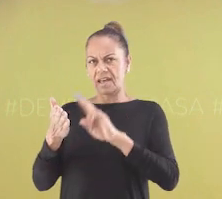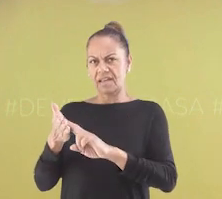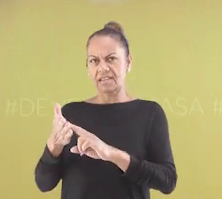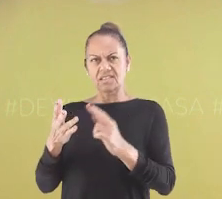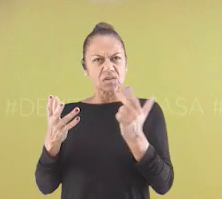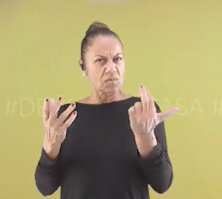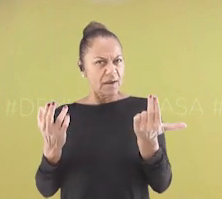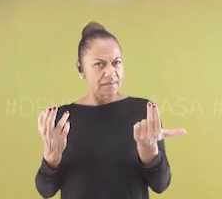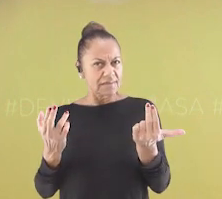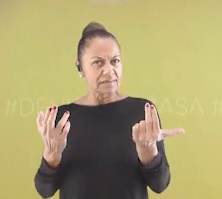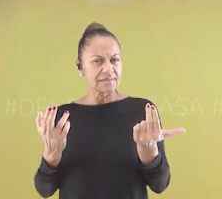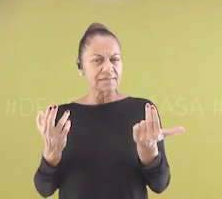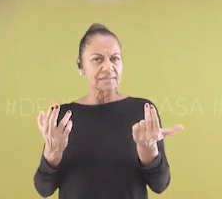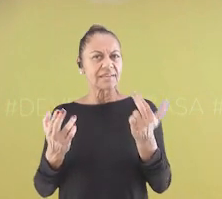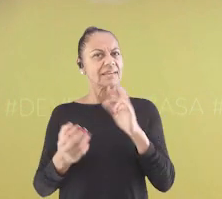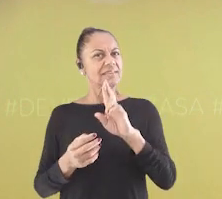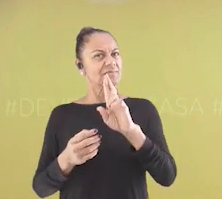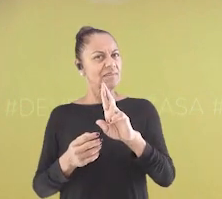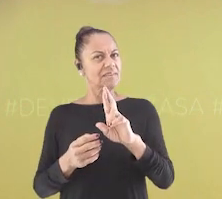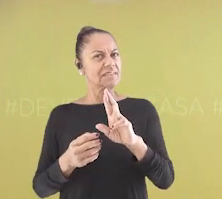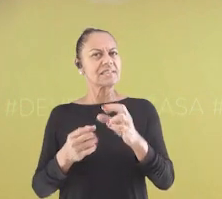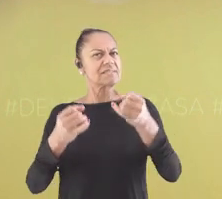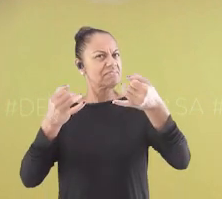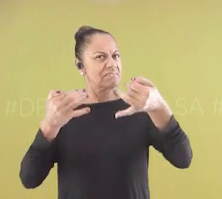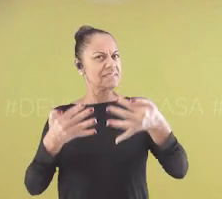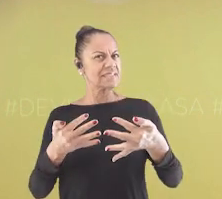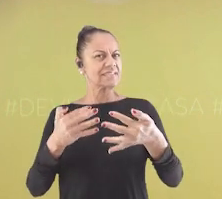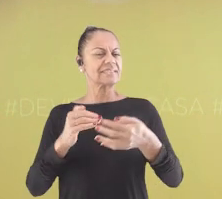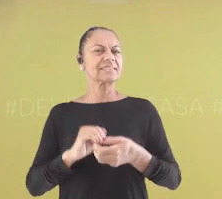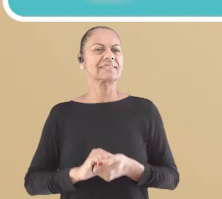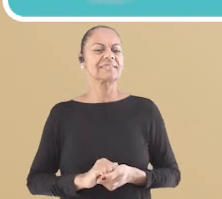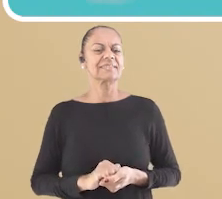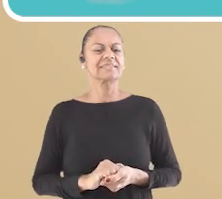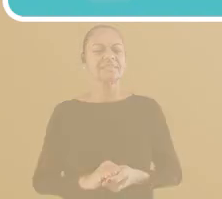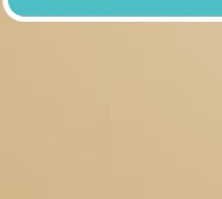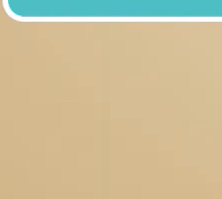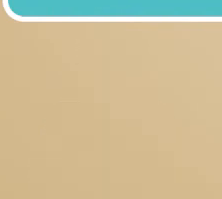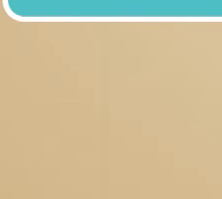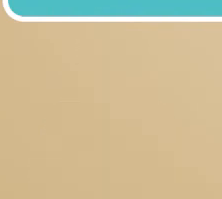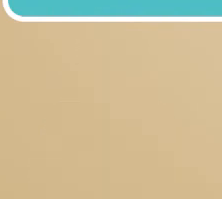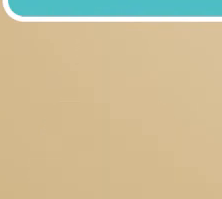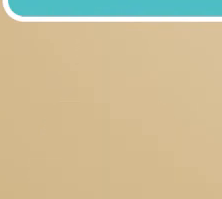do leitor e o gênero carta são iguais? Justifique sua resposta.